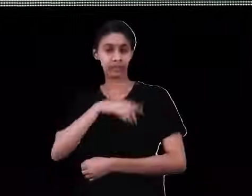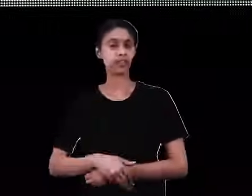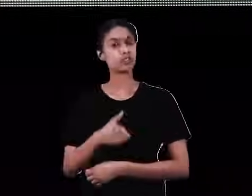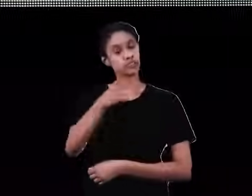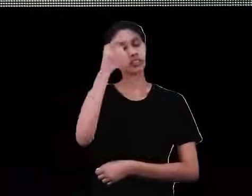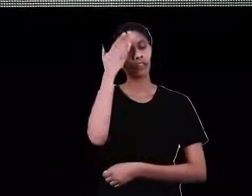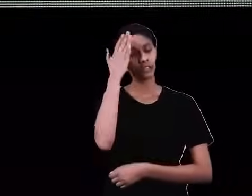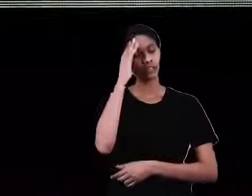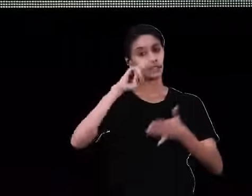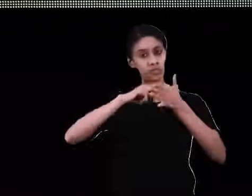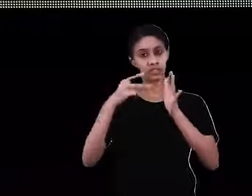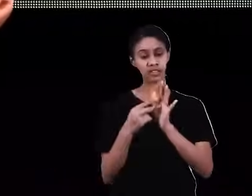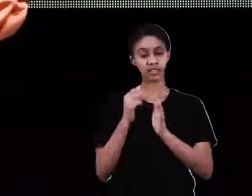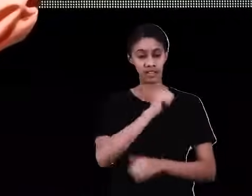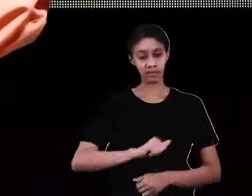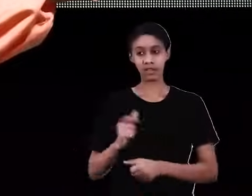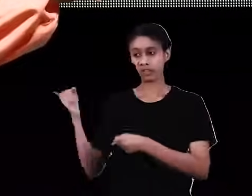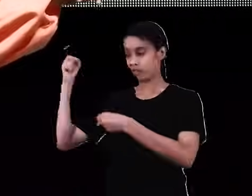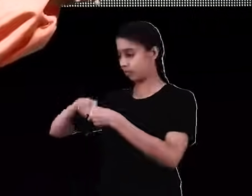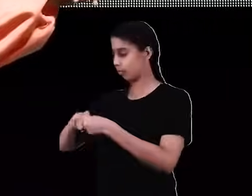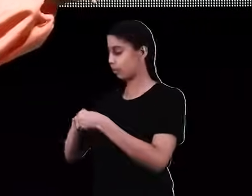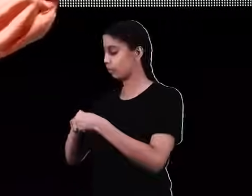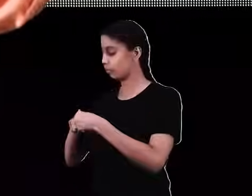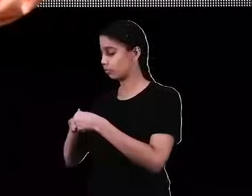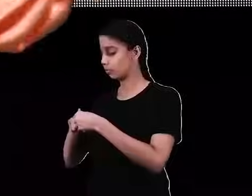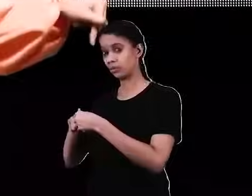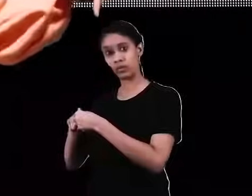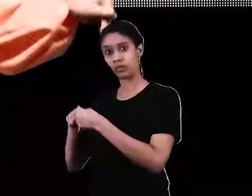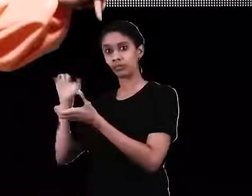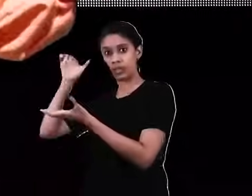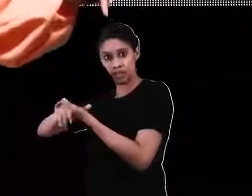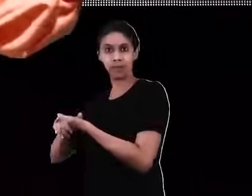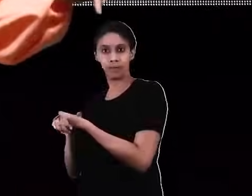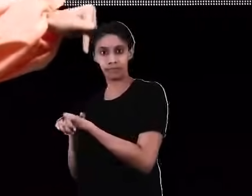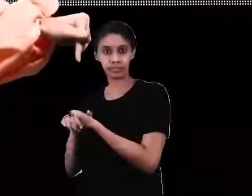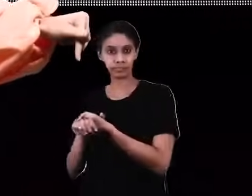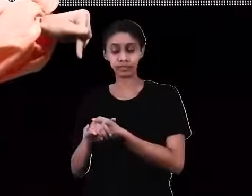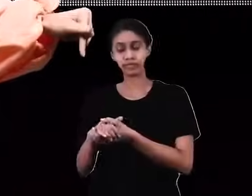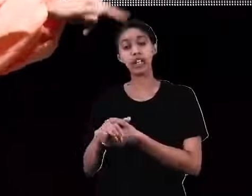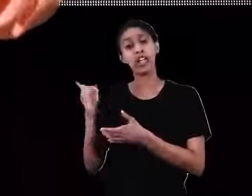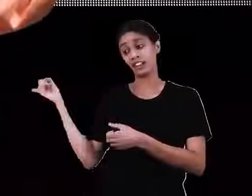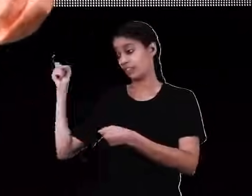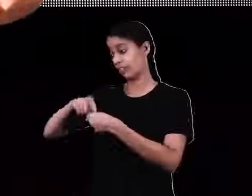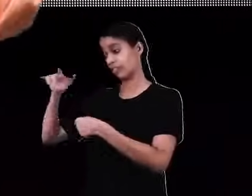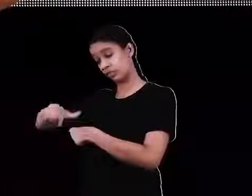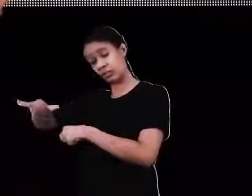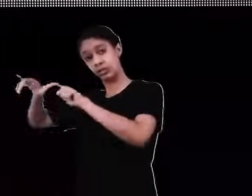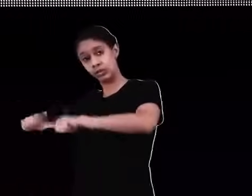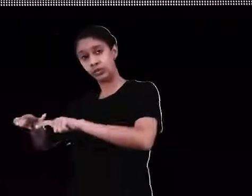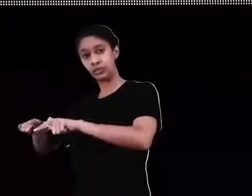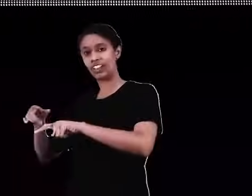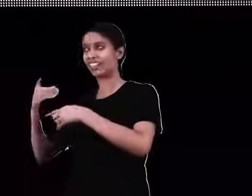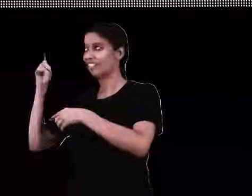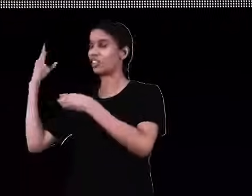Nabal? O que é isso? Ela estava voltando ao território que já era dela. Ela estava dominando o território que Deus já havia dado a ela. Você só vai dominar